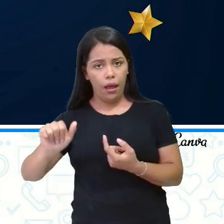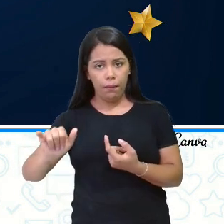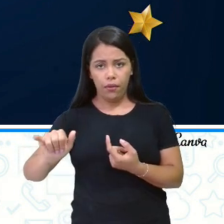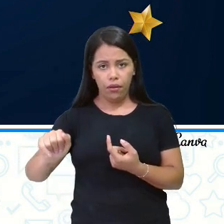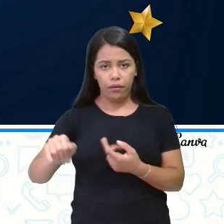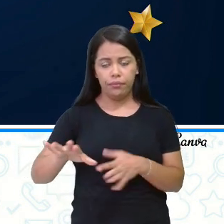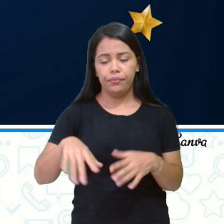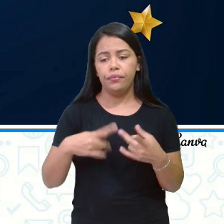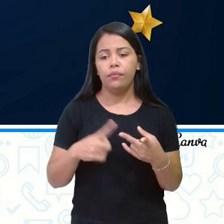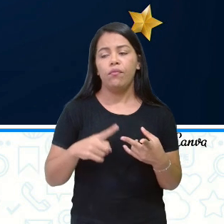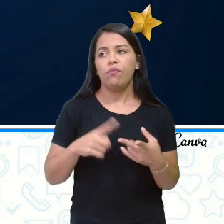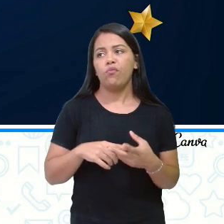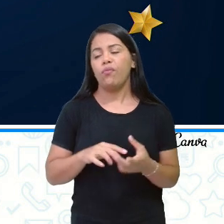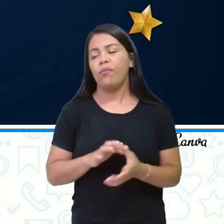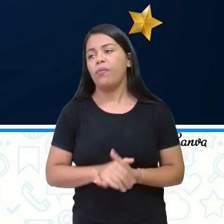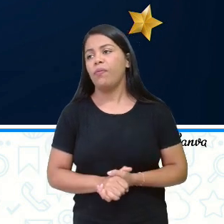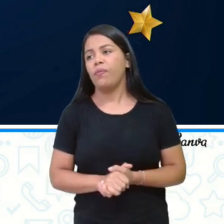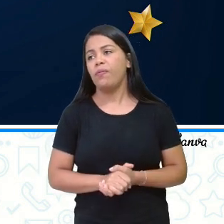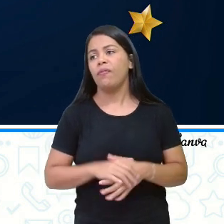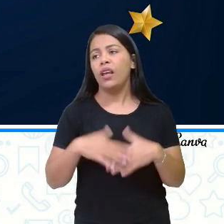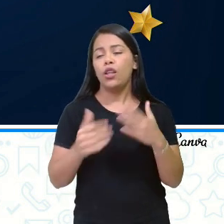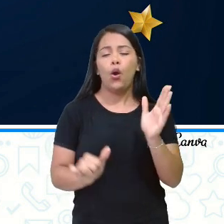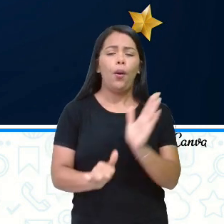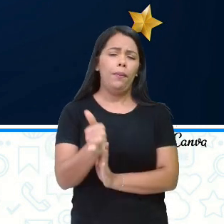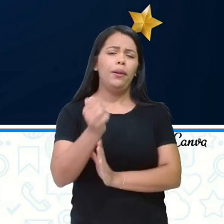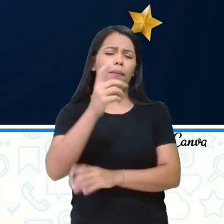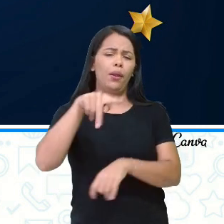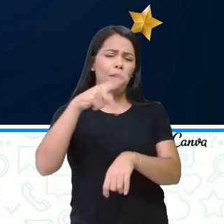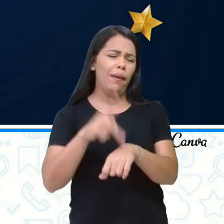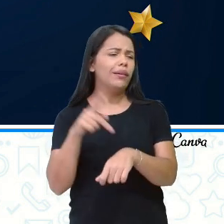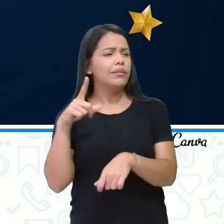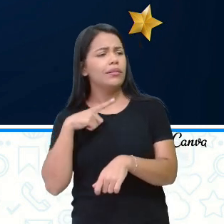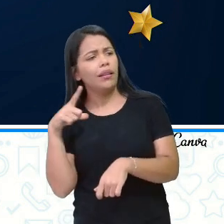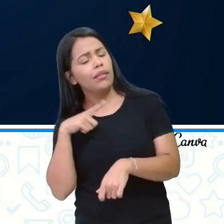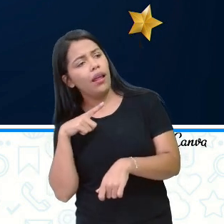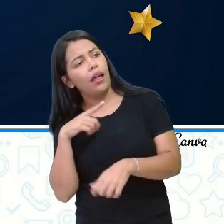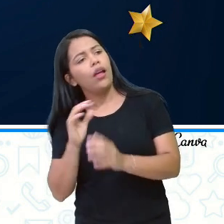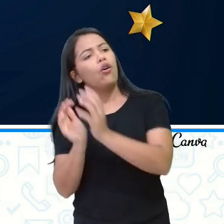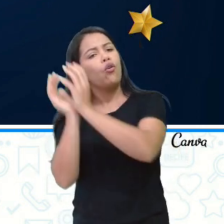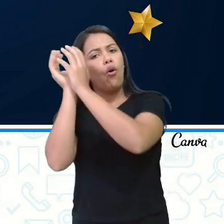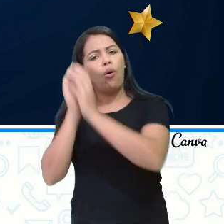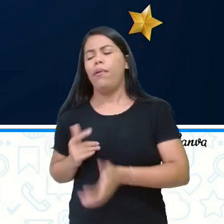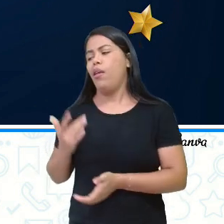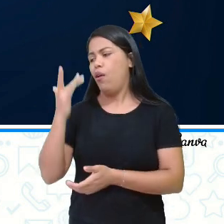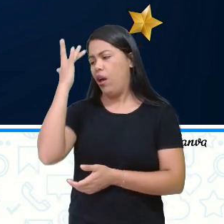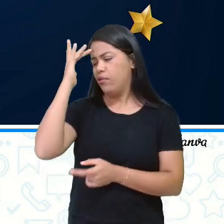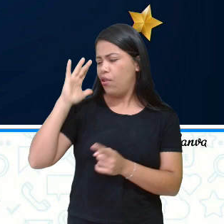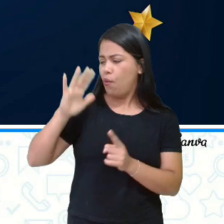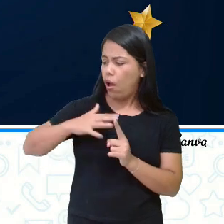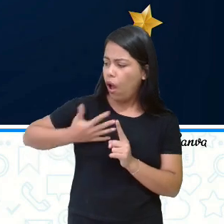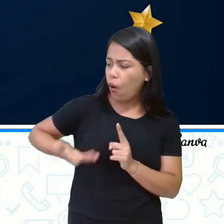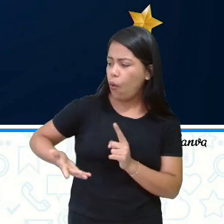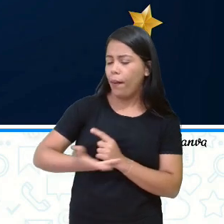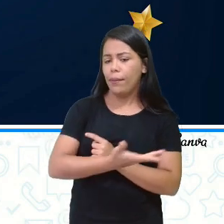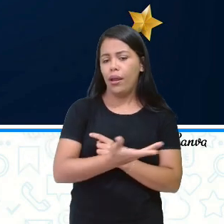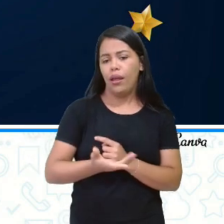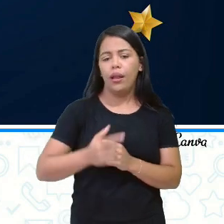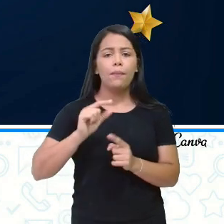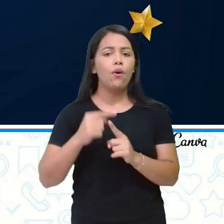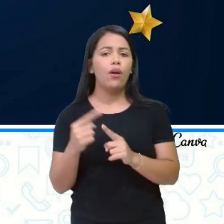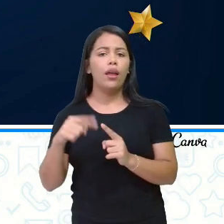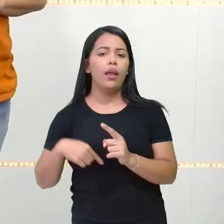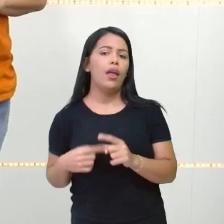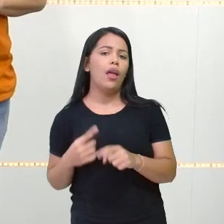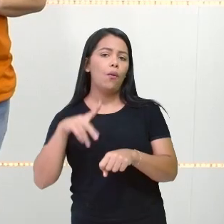primeiro país que tem. Quer dizer, eu acho que é uma honra para eles, né, professora Kátia, sediar uma Copa assim, sendo um país tão pequenininho,